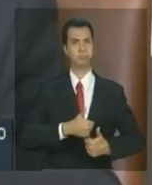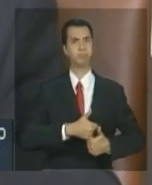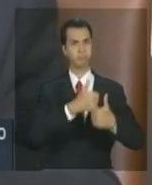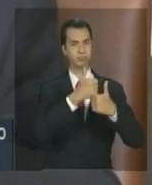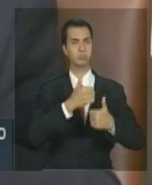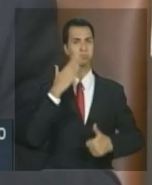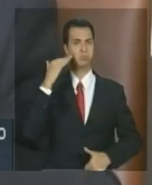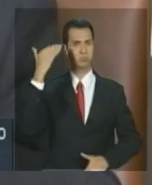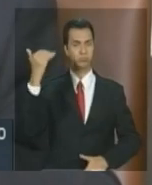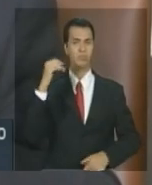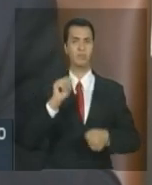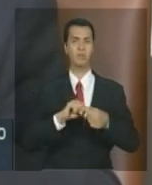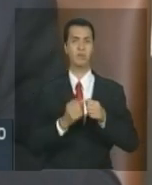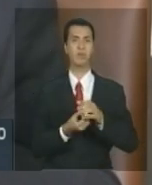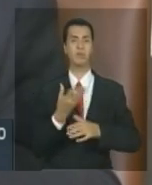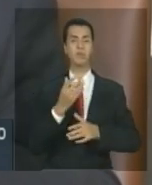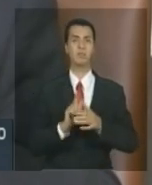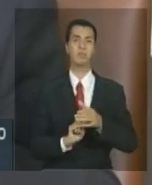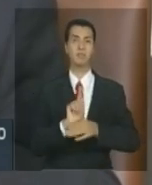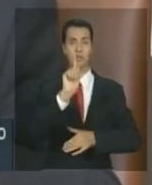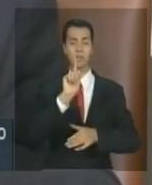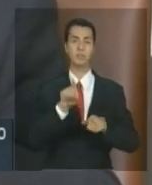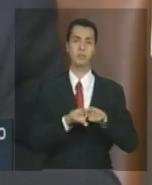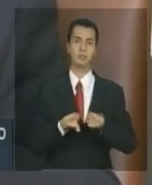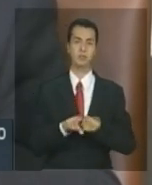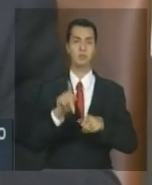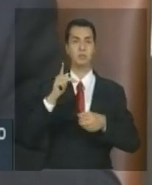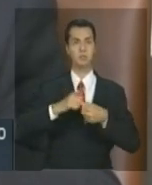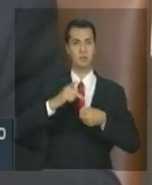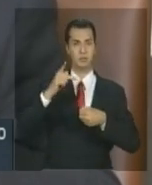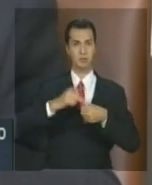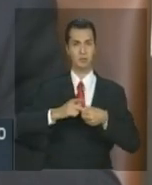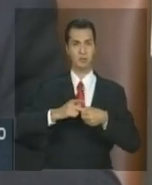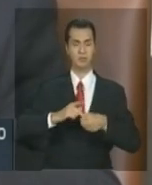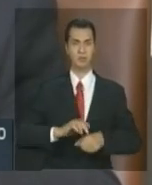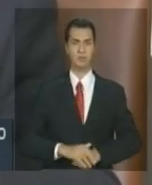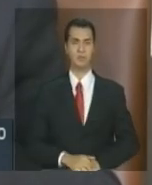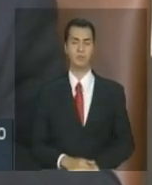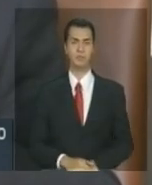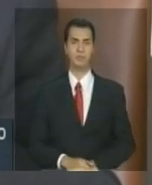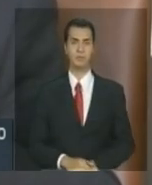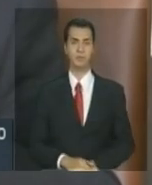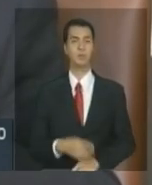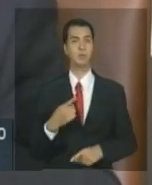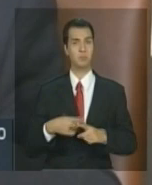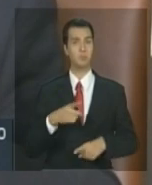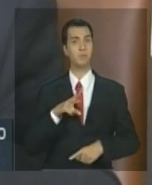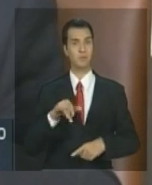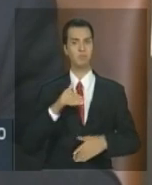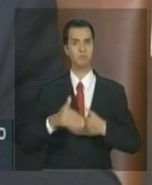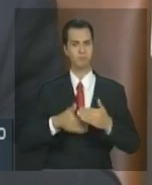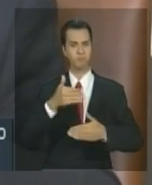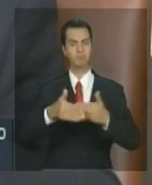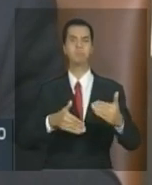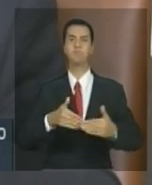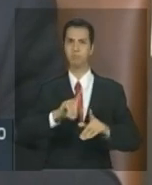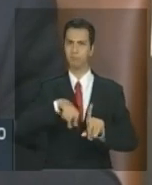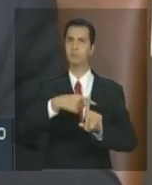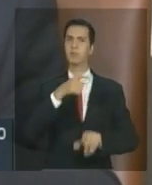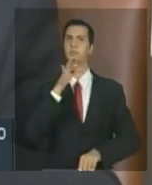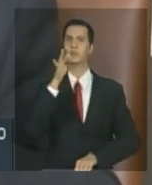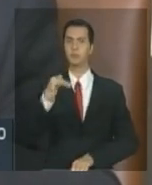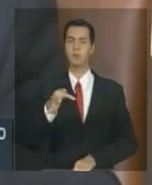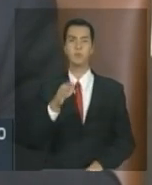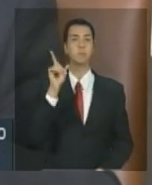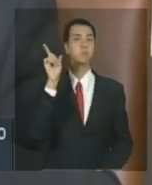trata da produção de gás e petróleo, recursos que vão ser desenvolvidos ainda mais. Os Estados Unidos esperam ser